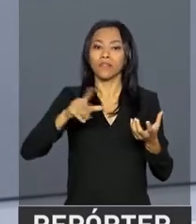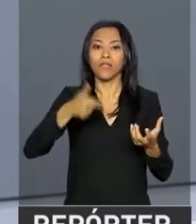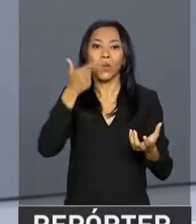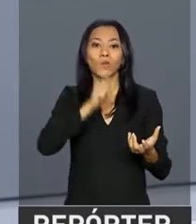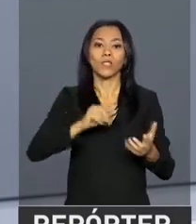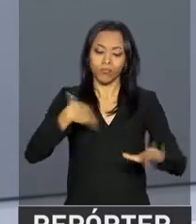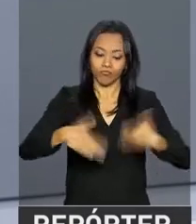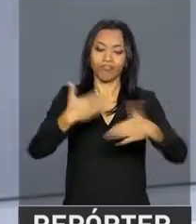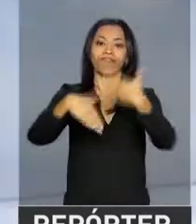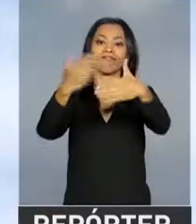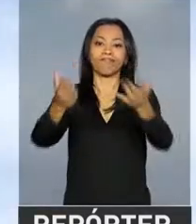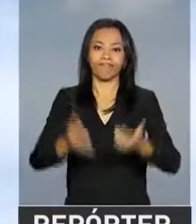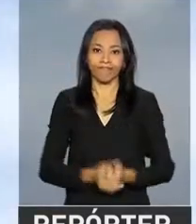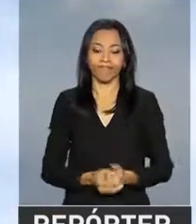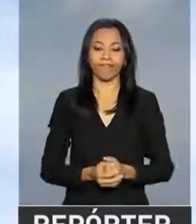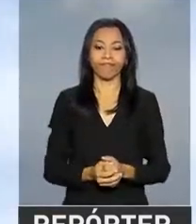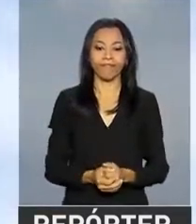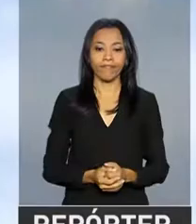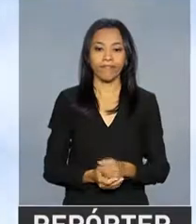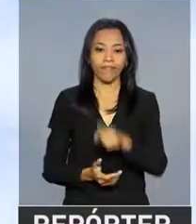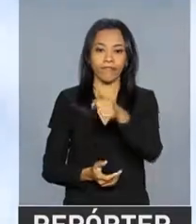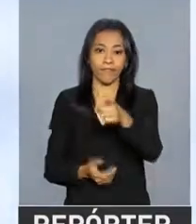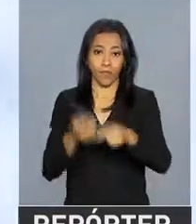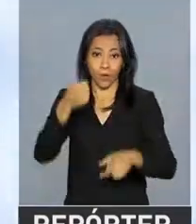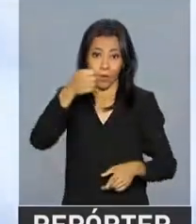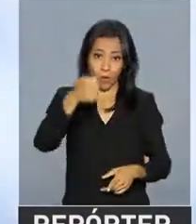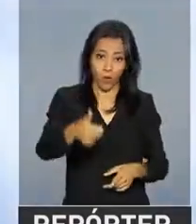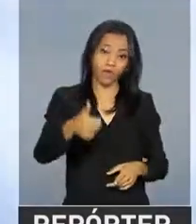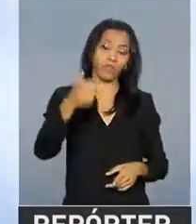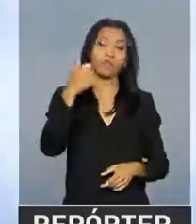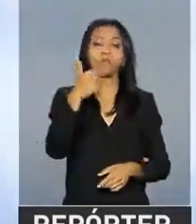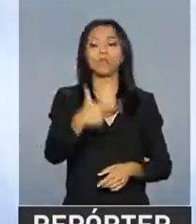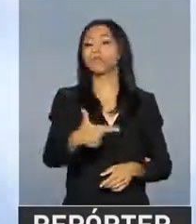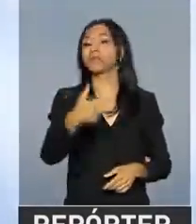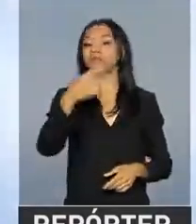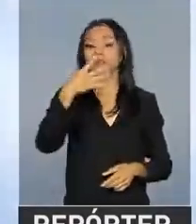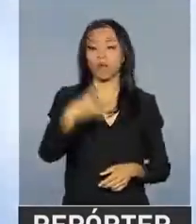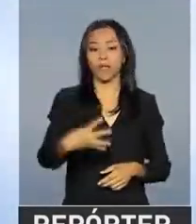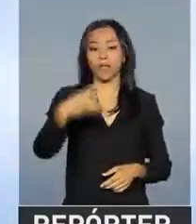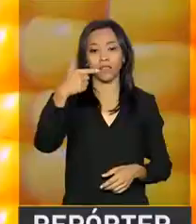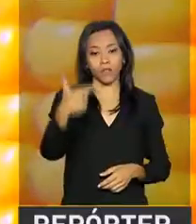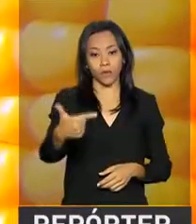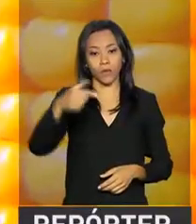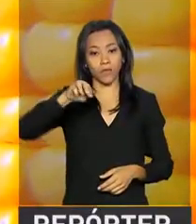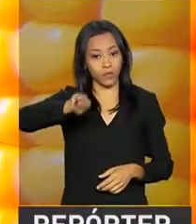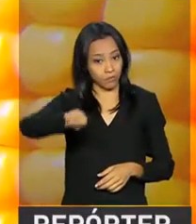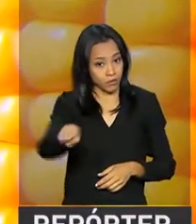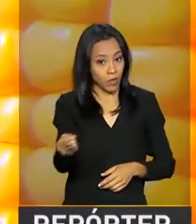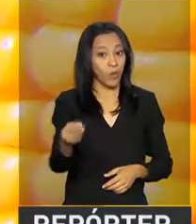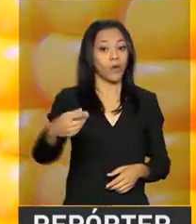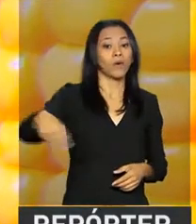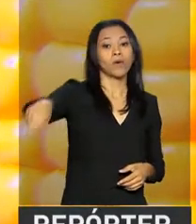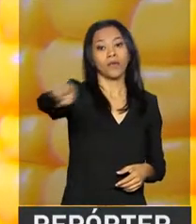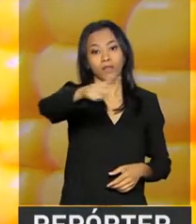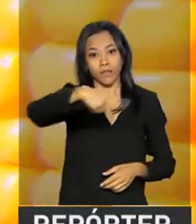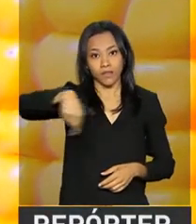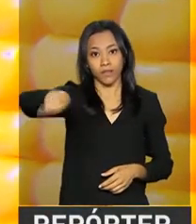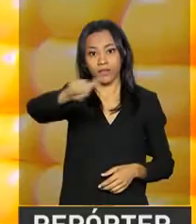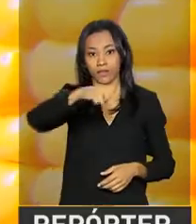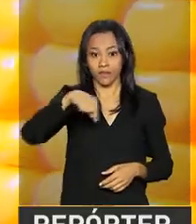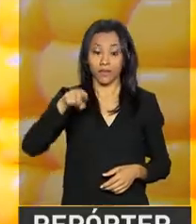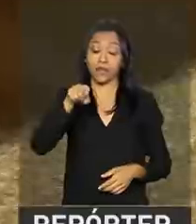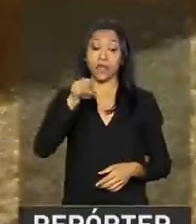crescimento quase duzentos e quarenta e dois milhões de toneladas esta estimativa do mês de novembro